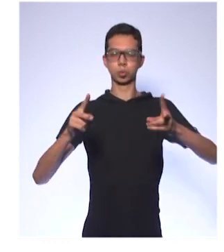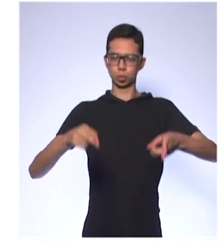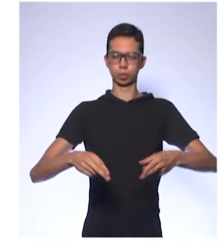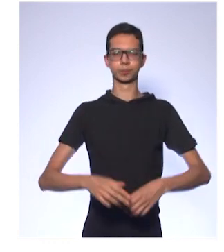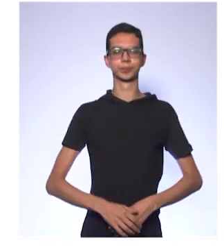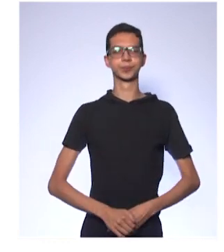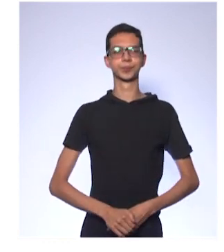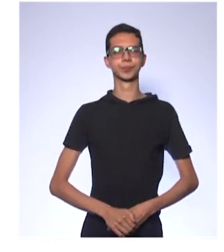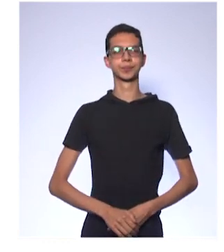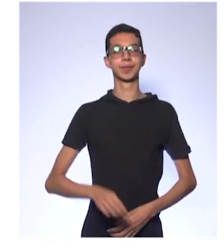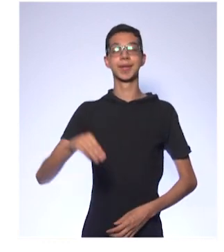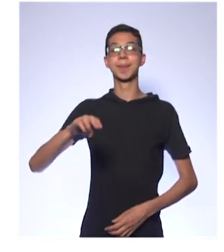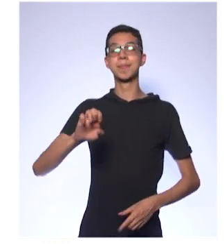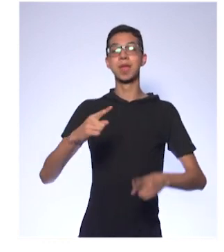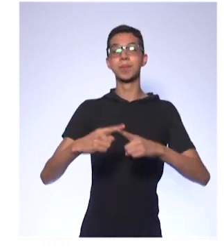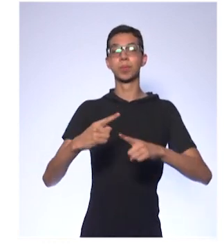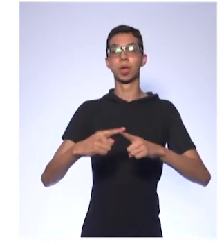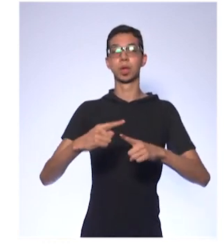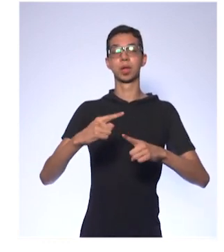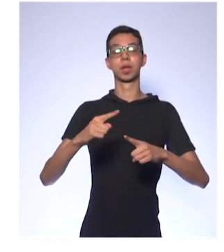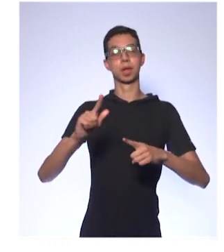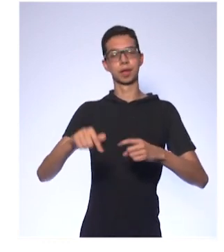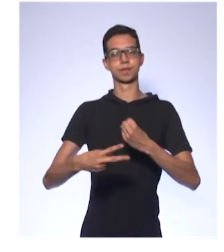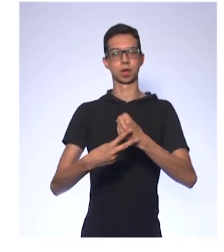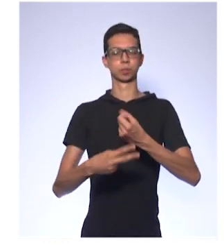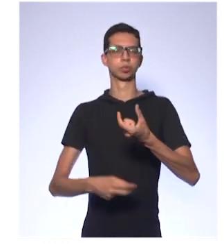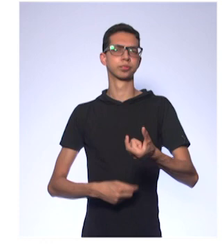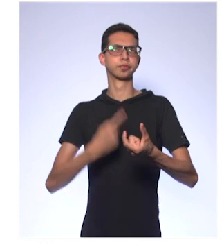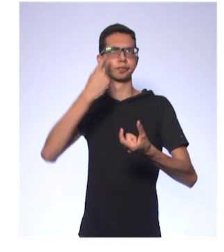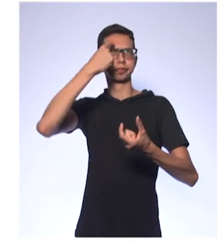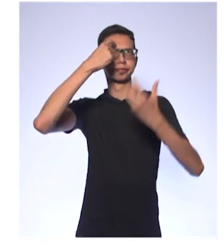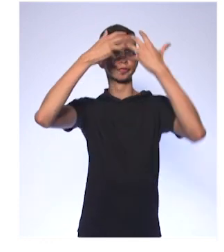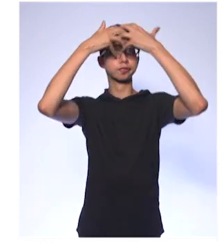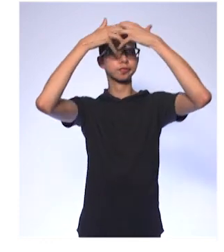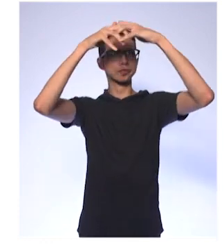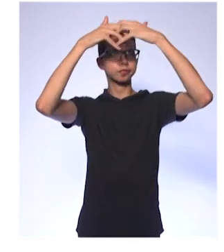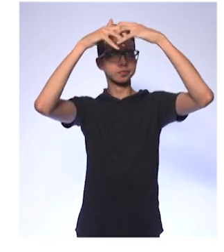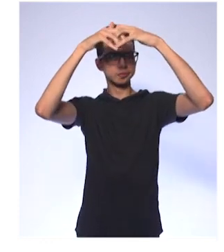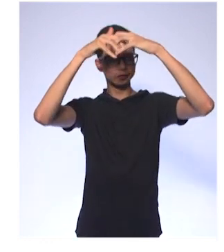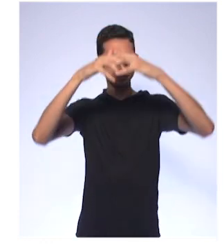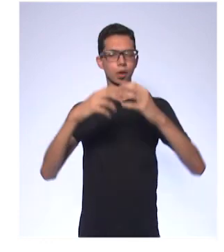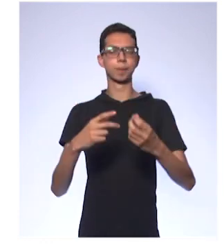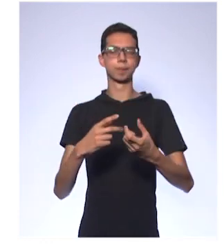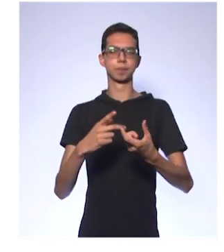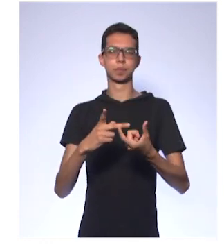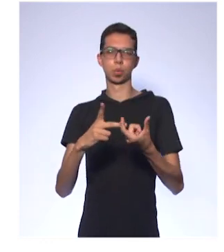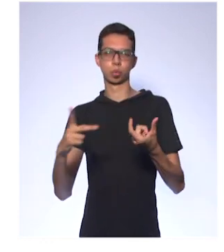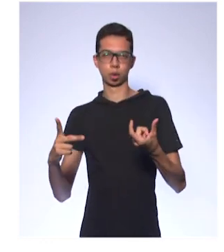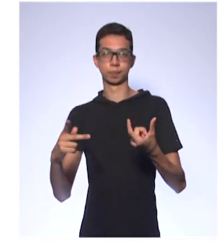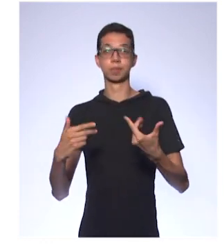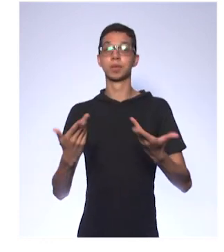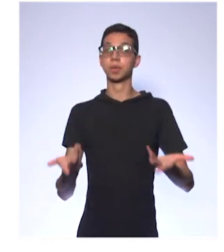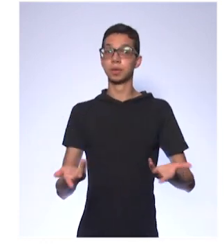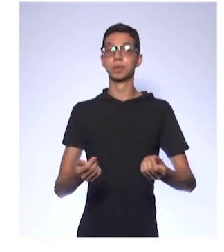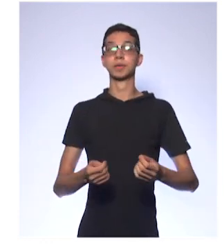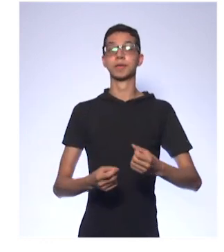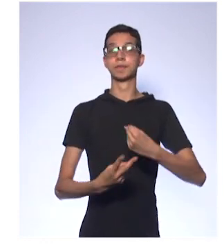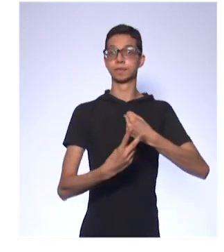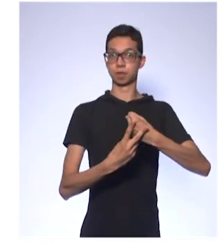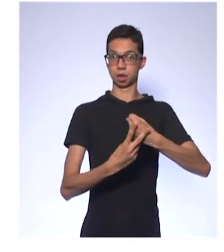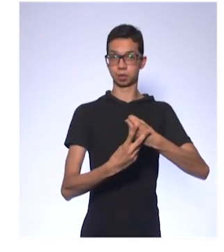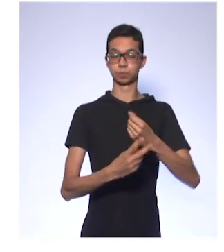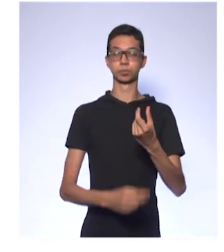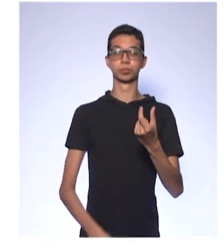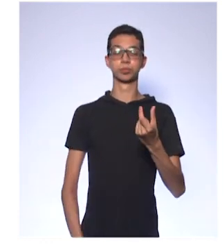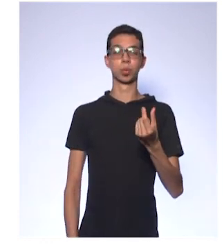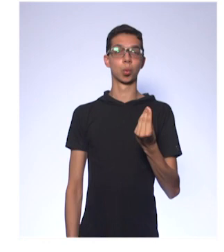ele é um verbo reflexivo, né? Esse me é de pronome reflexivo, então ele acompanha o verbo tanto quando o verbo